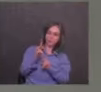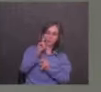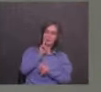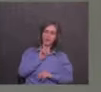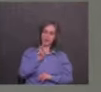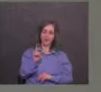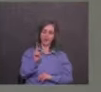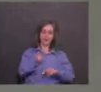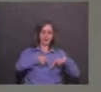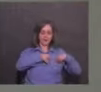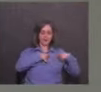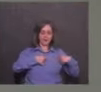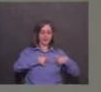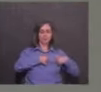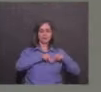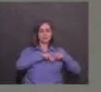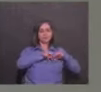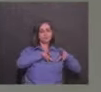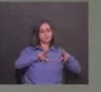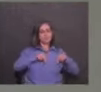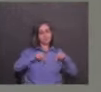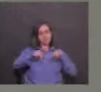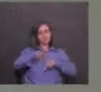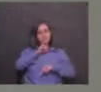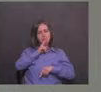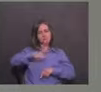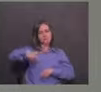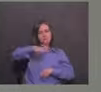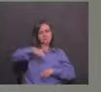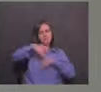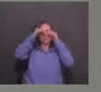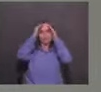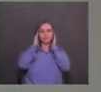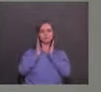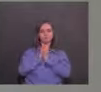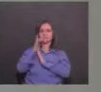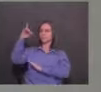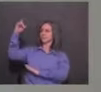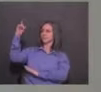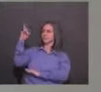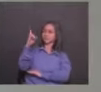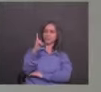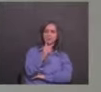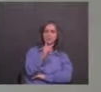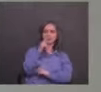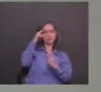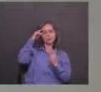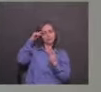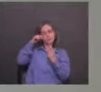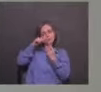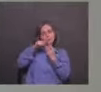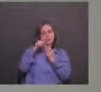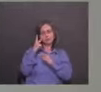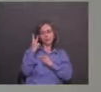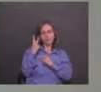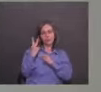imaculado, que aqui em Fátima se apresentou como refúgio nas dificuldades da vida, como